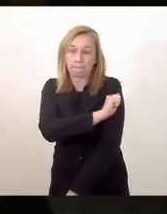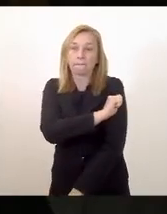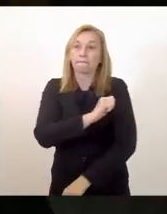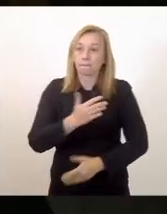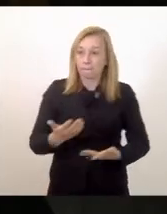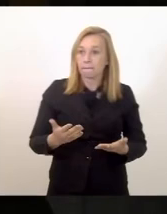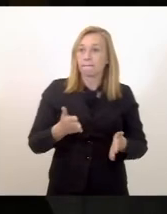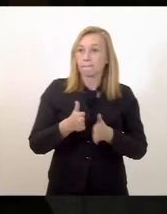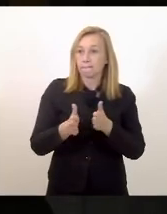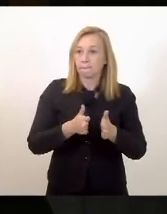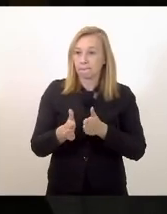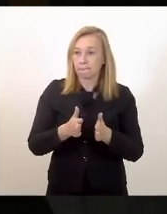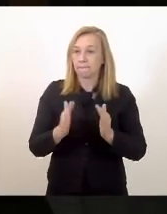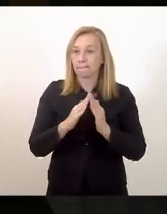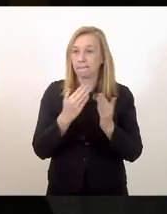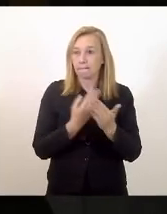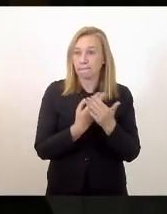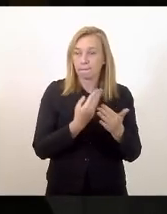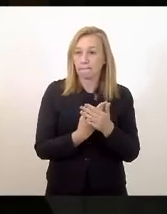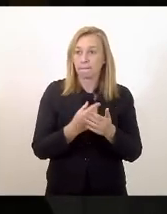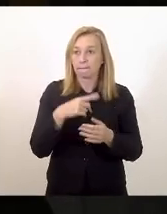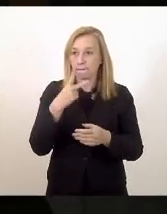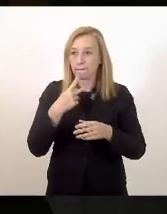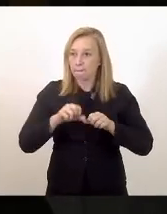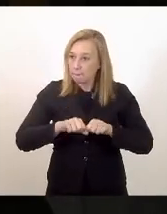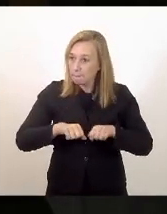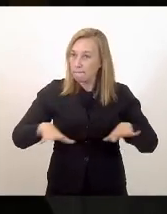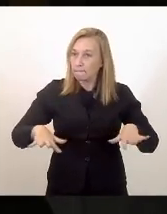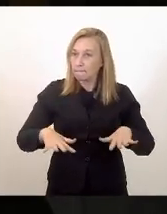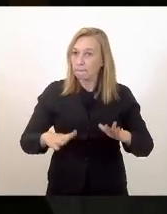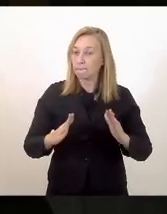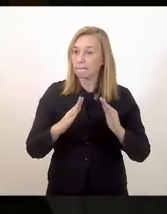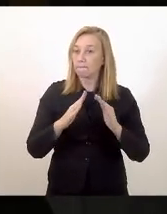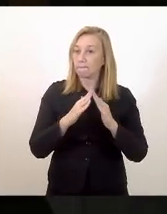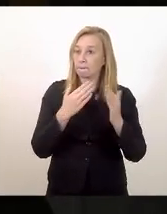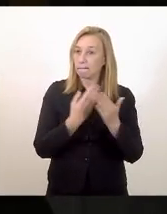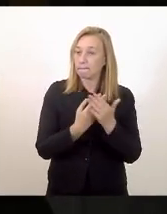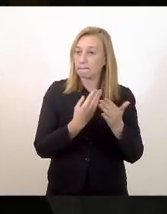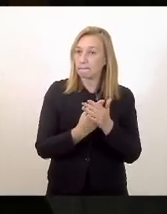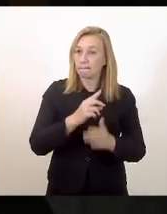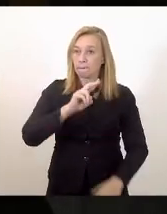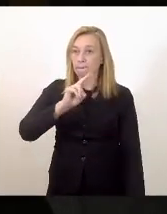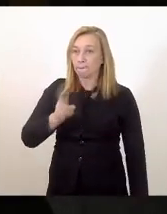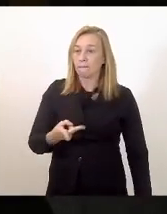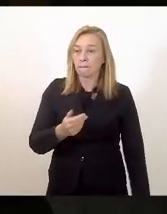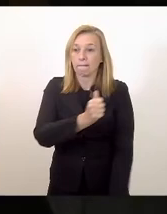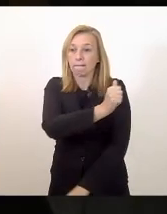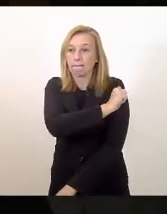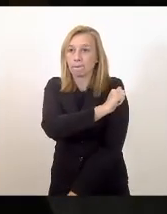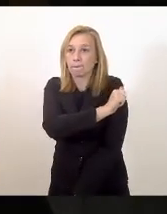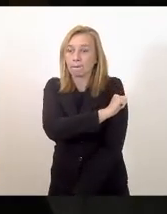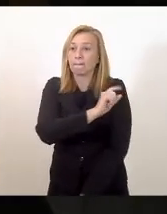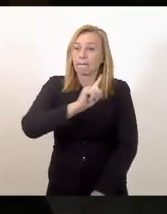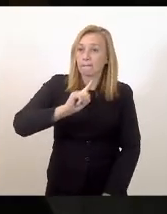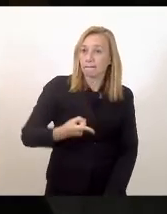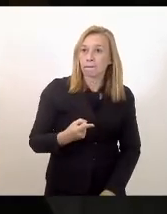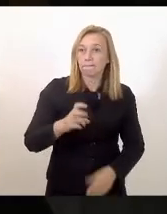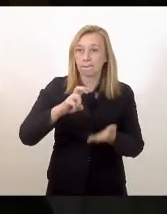turno. Se a gente está falando de uma pandemia, uma escola que tem 2 mil estudantes, tem 1.000 pela